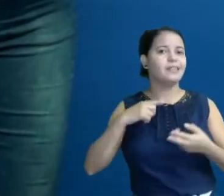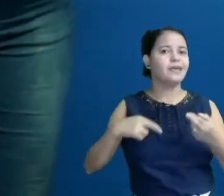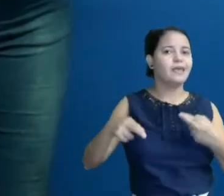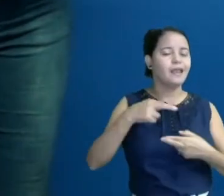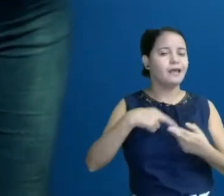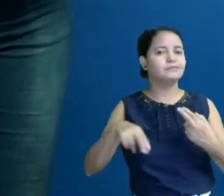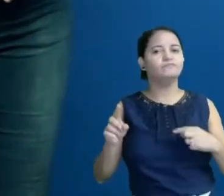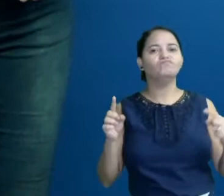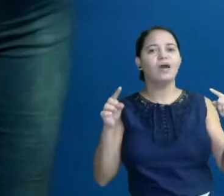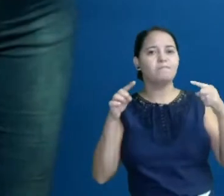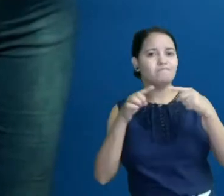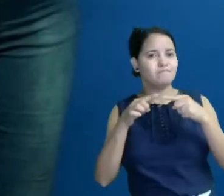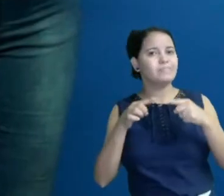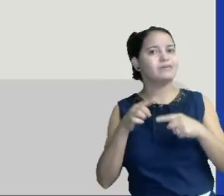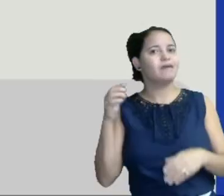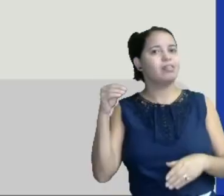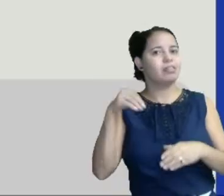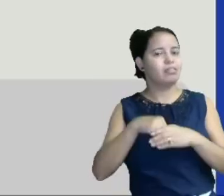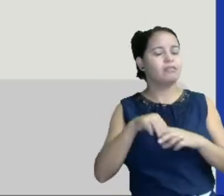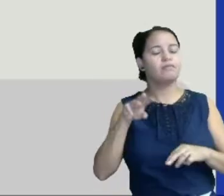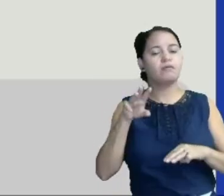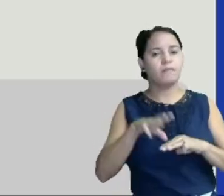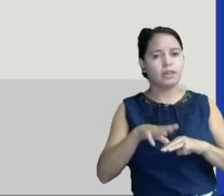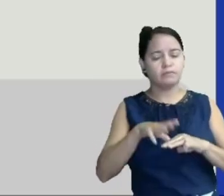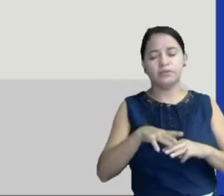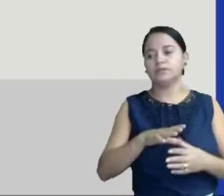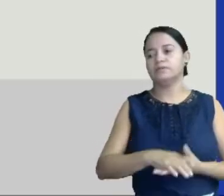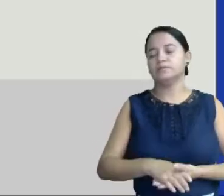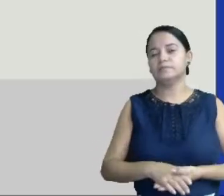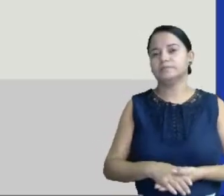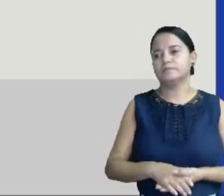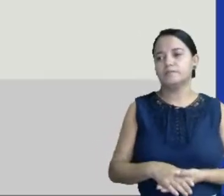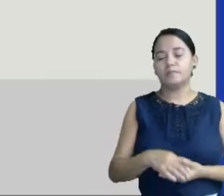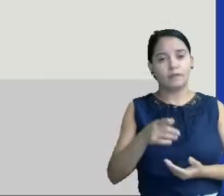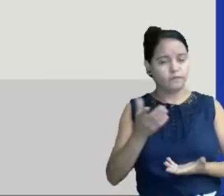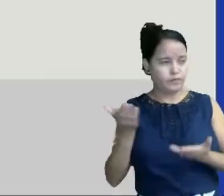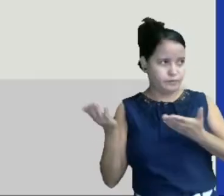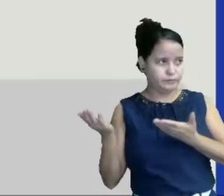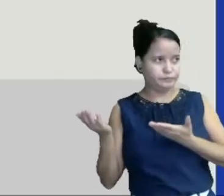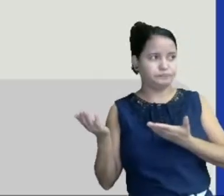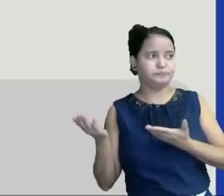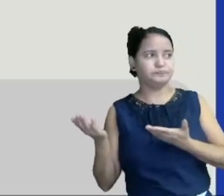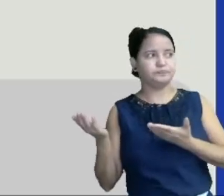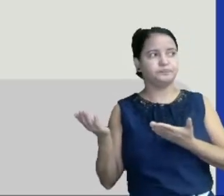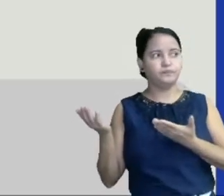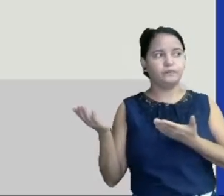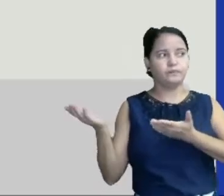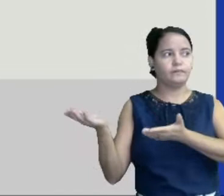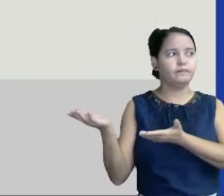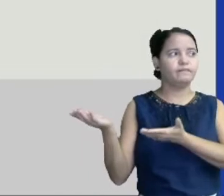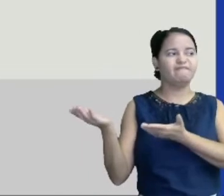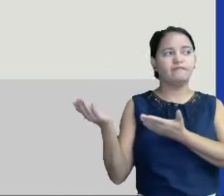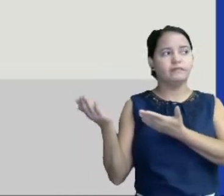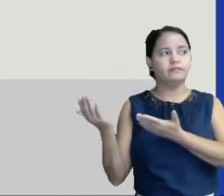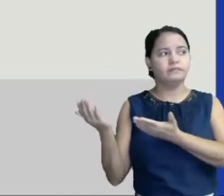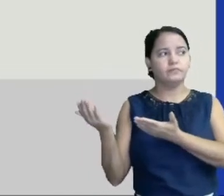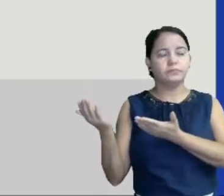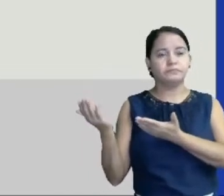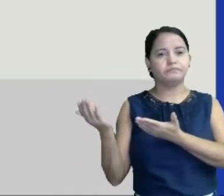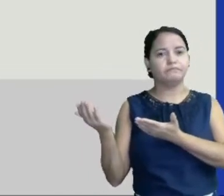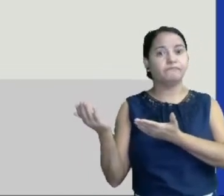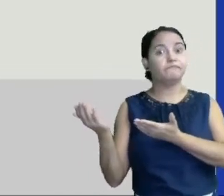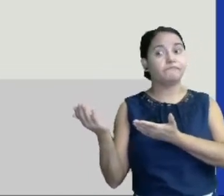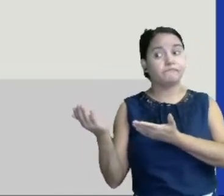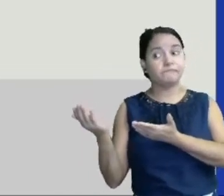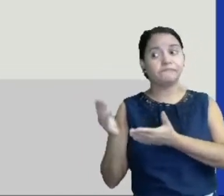da álgebra aí na matemática Então vamos lá então a gente pode observar aí na primeira figura né que é aquela de um